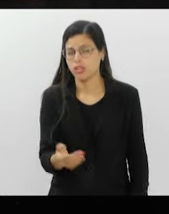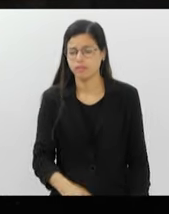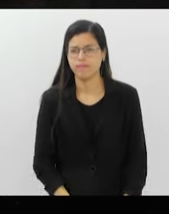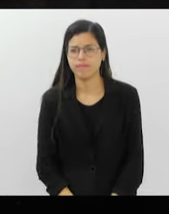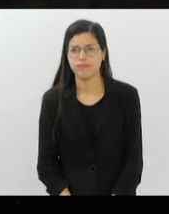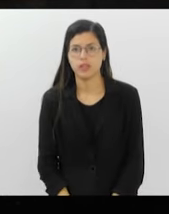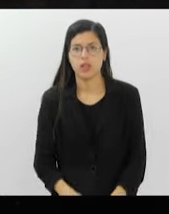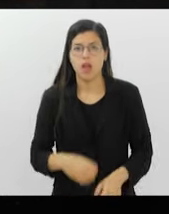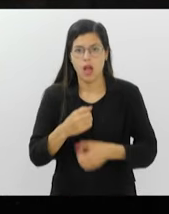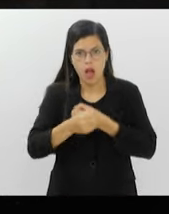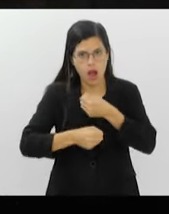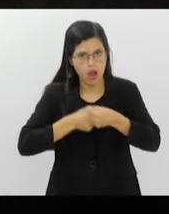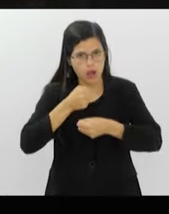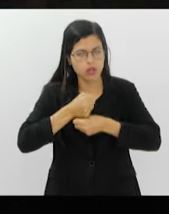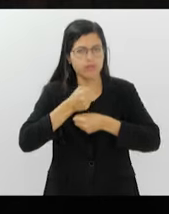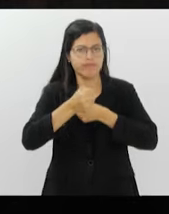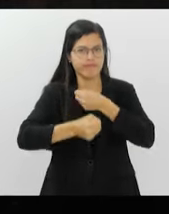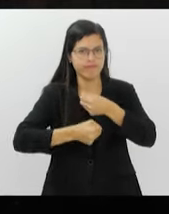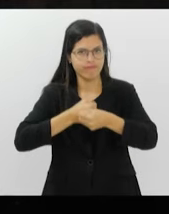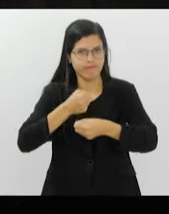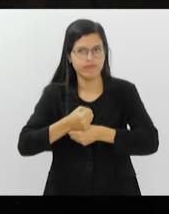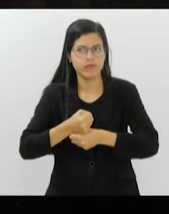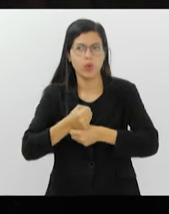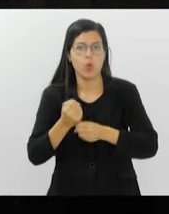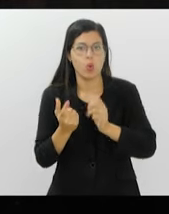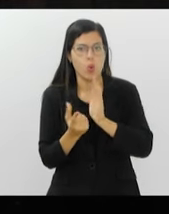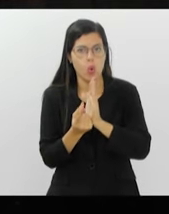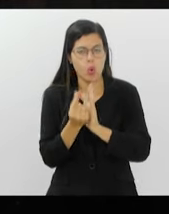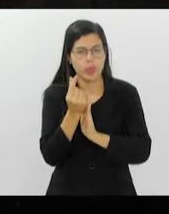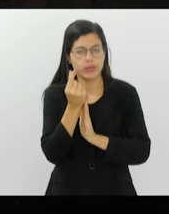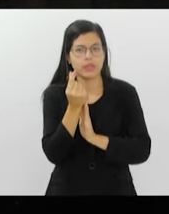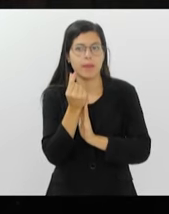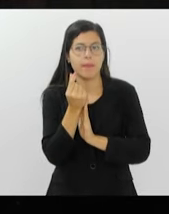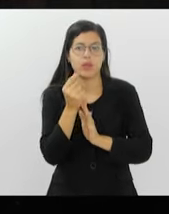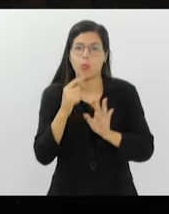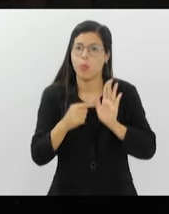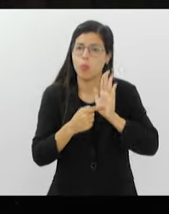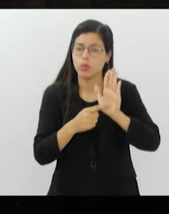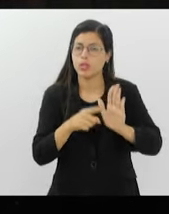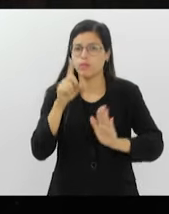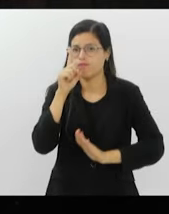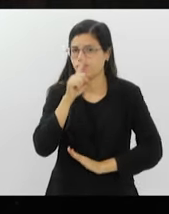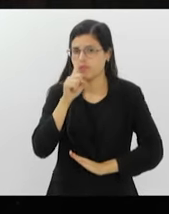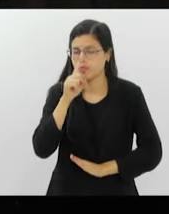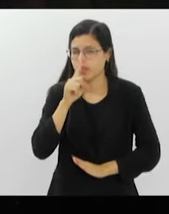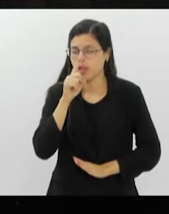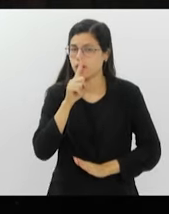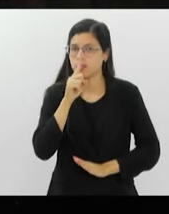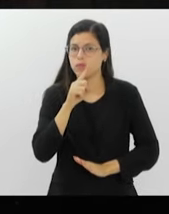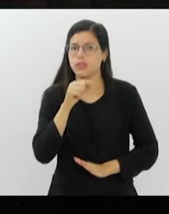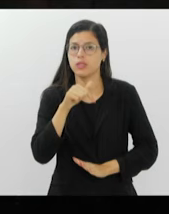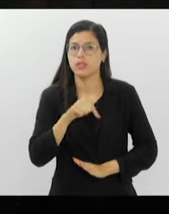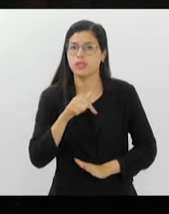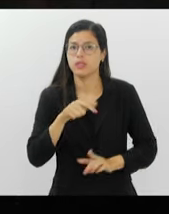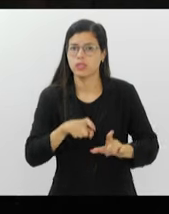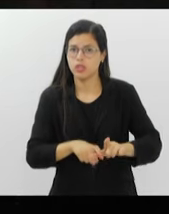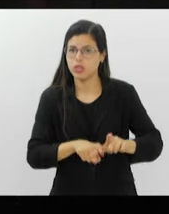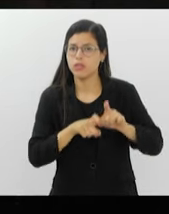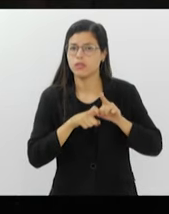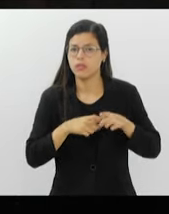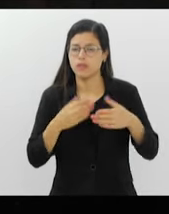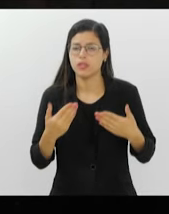e ano após ano o orçamento vem acusando o déficit apontando que a gente tá beira de um